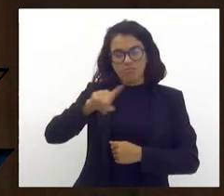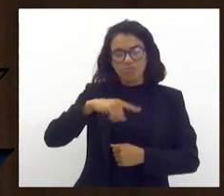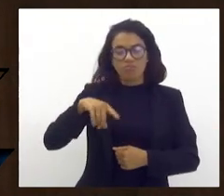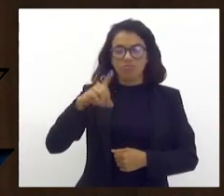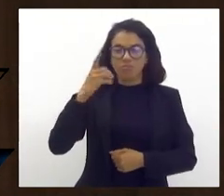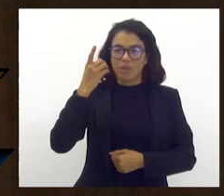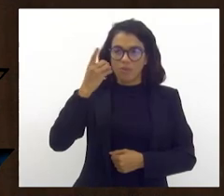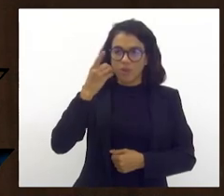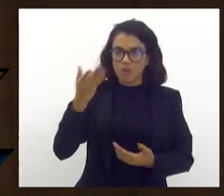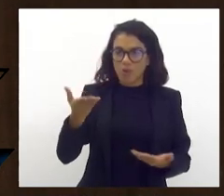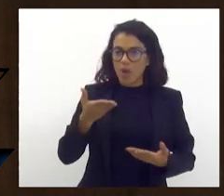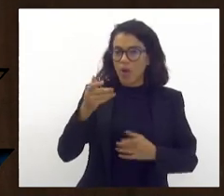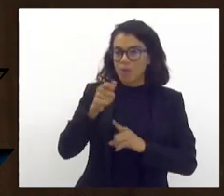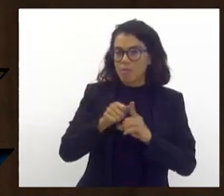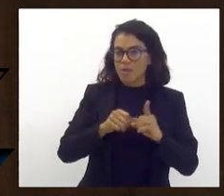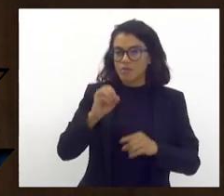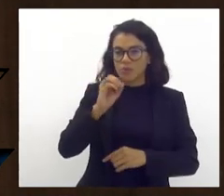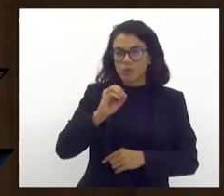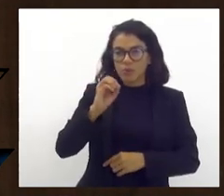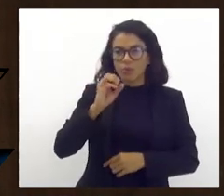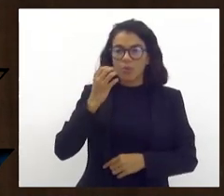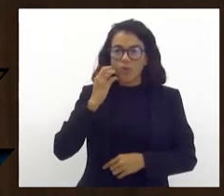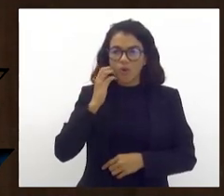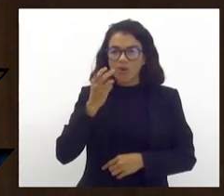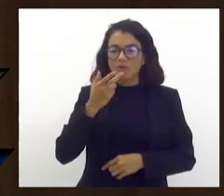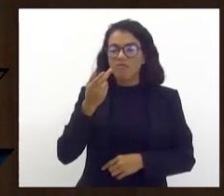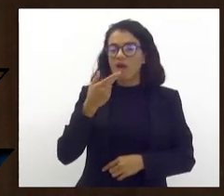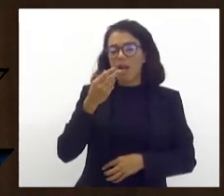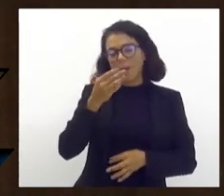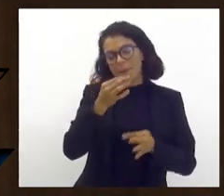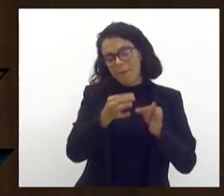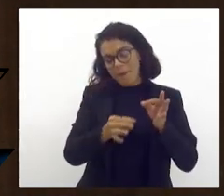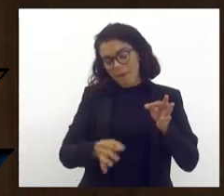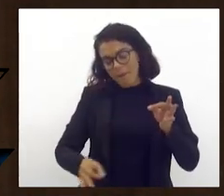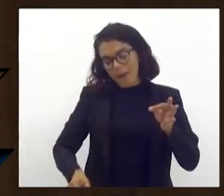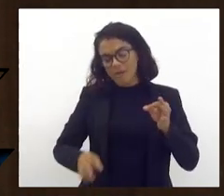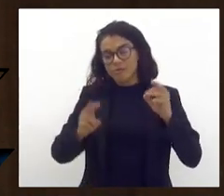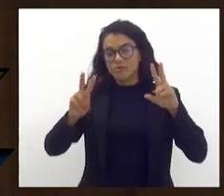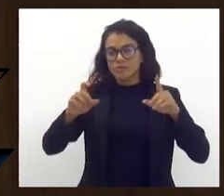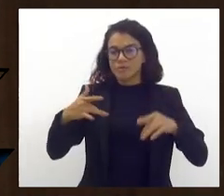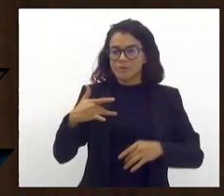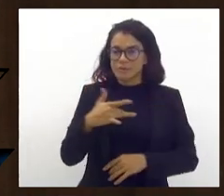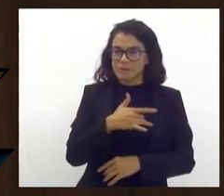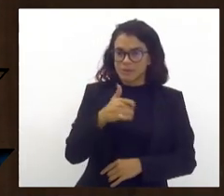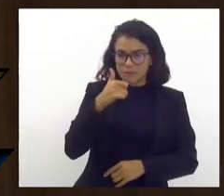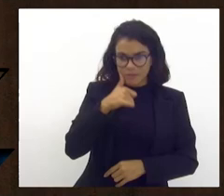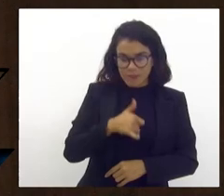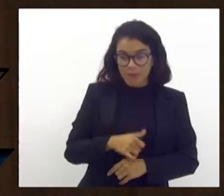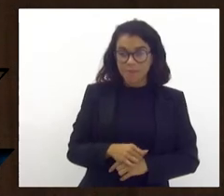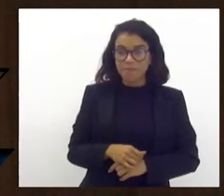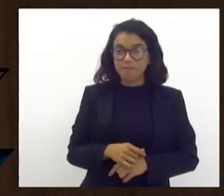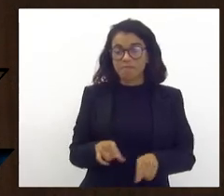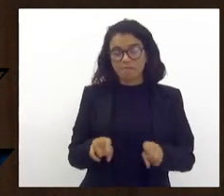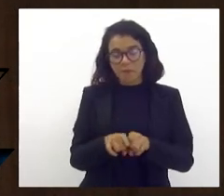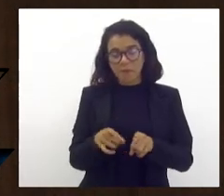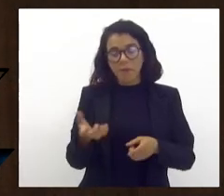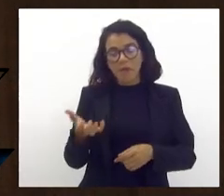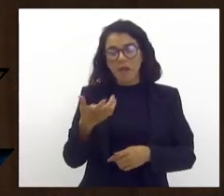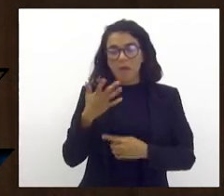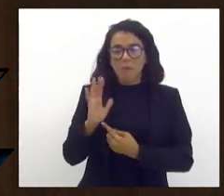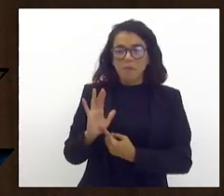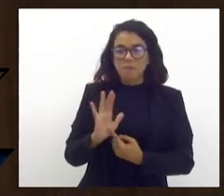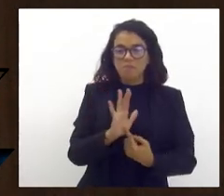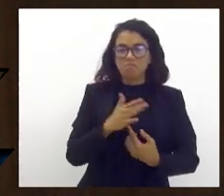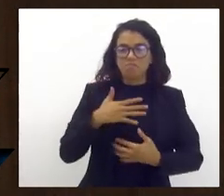Nós estamos no Outubro Rosa, outubro que fala muito da questão da mulher. E eu quero dizer da satisfação de poder